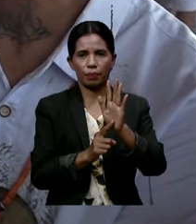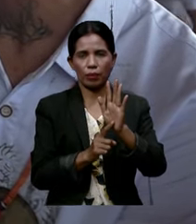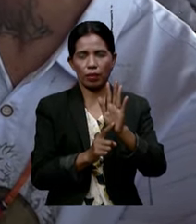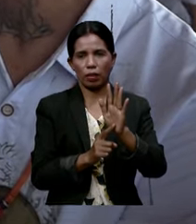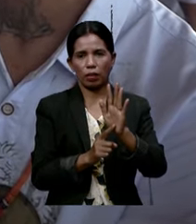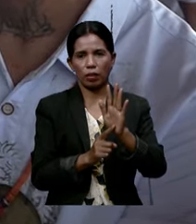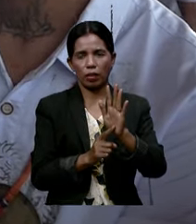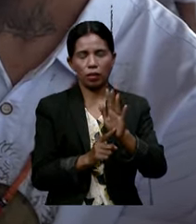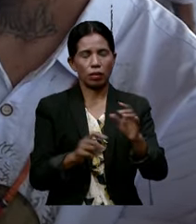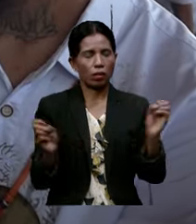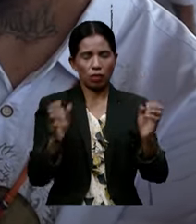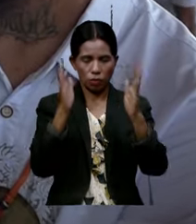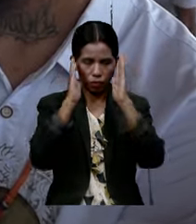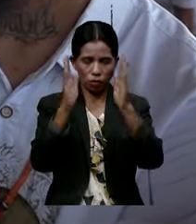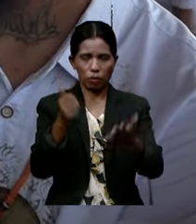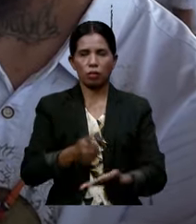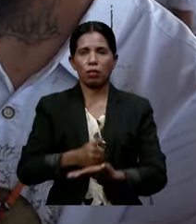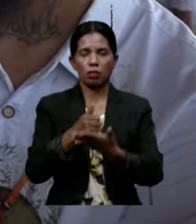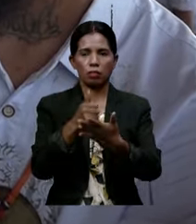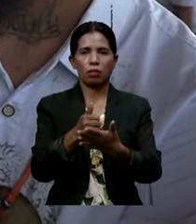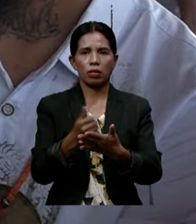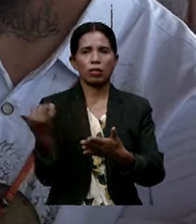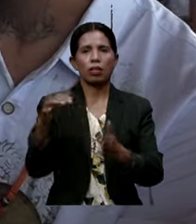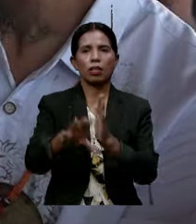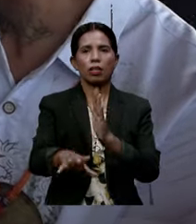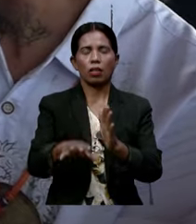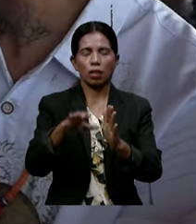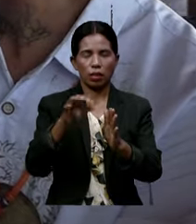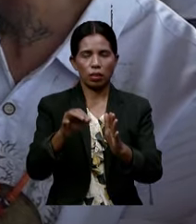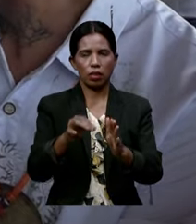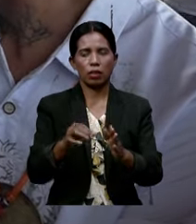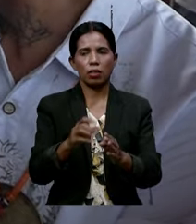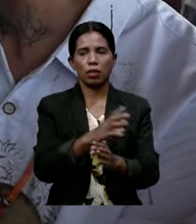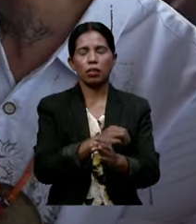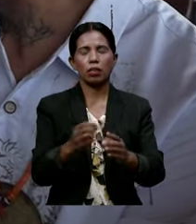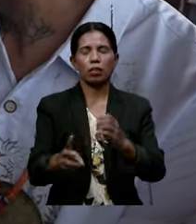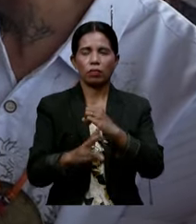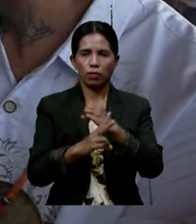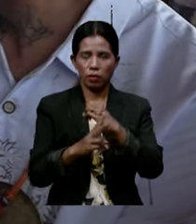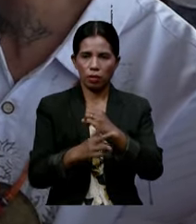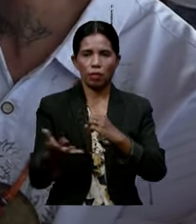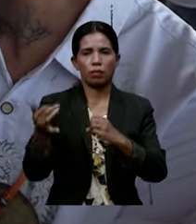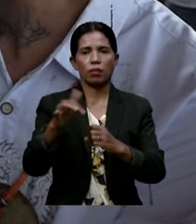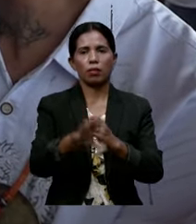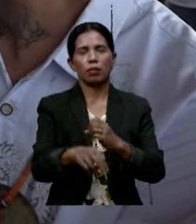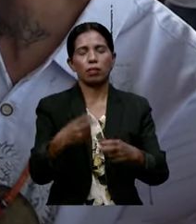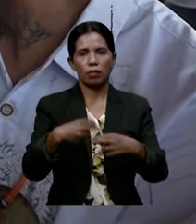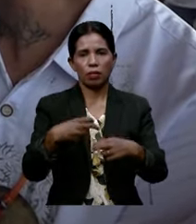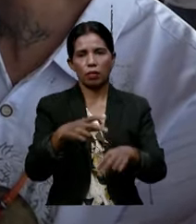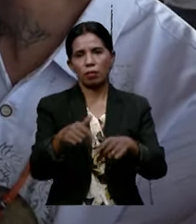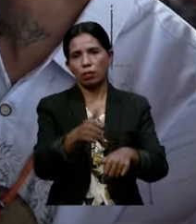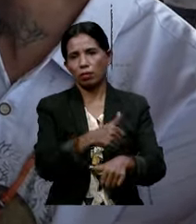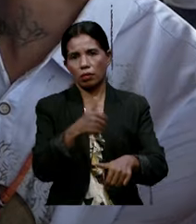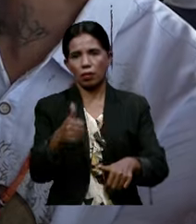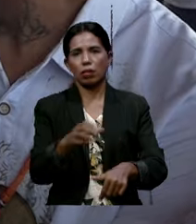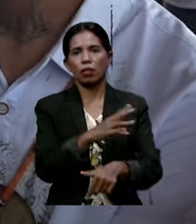sai menos atensaun. Então, da rumo ser reta maltrata e da rumo seramos sair risco no ameaças ba ema selo,